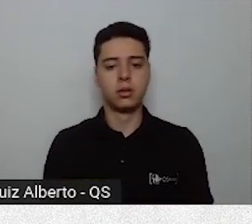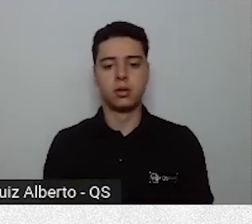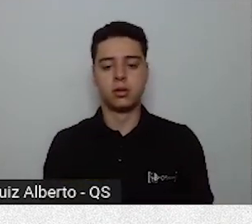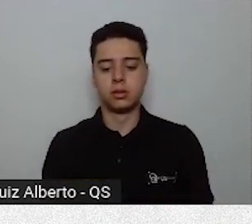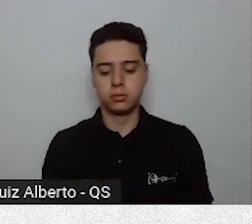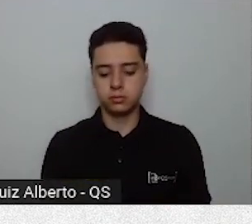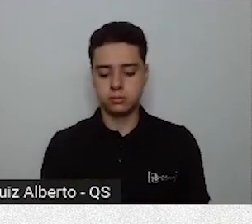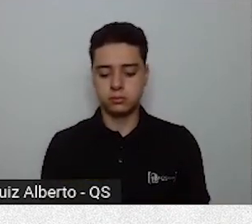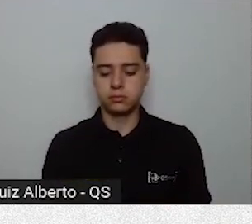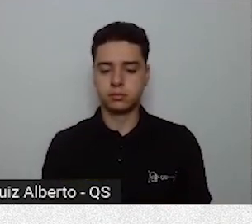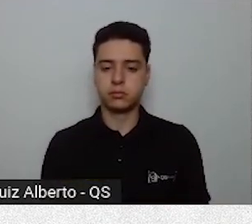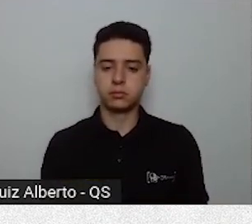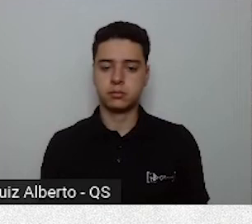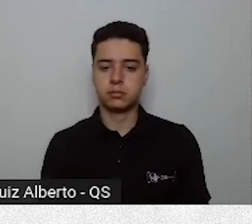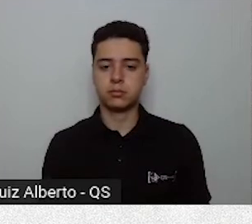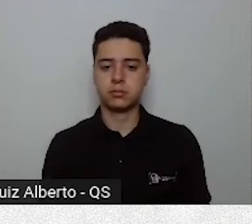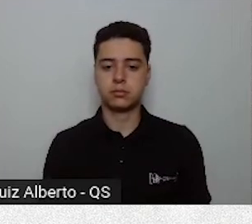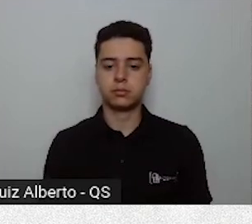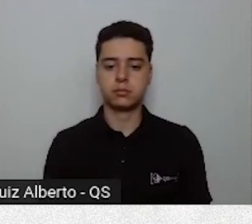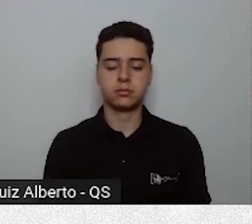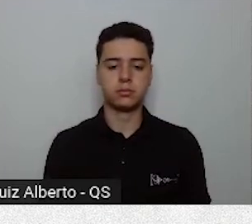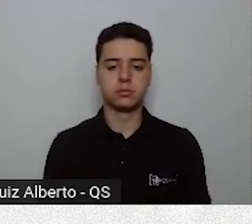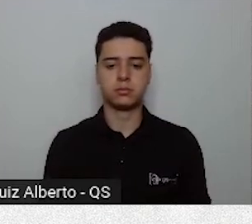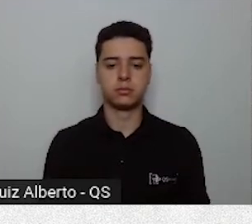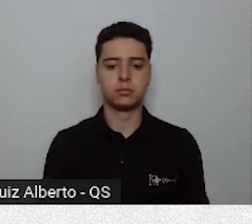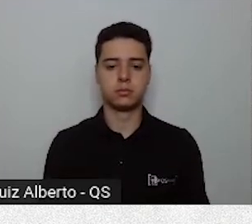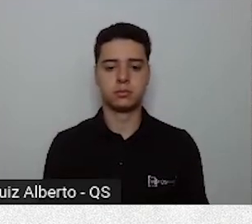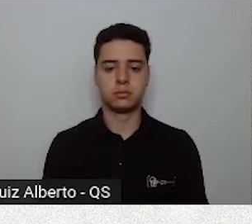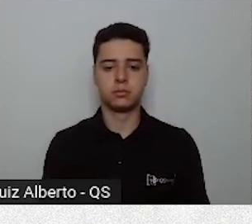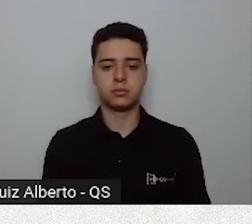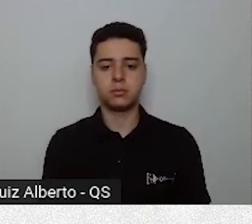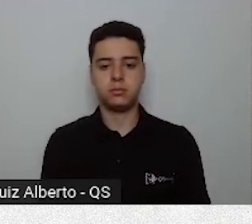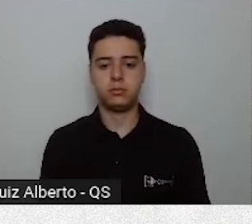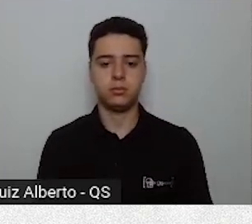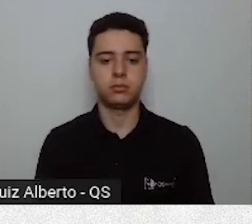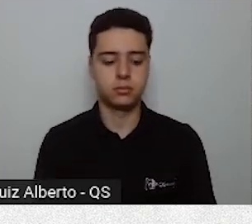Vou colocar o pincel aqui, por enquanto.